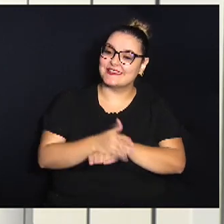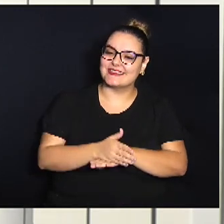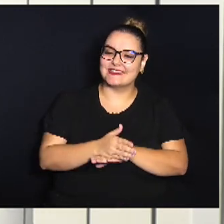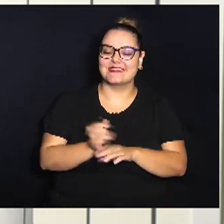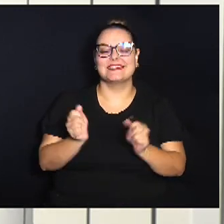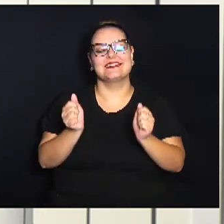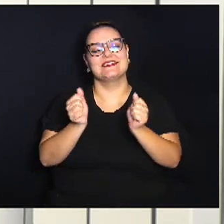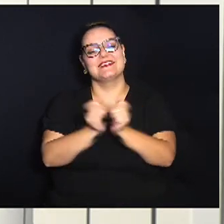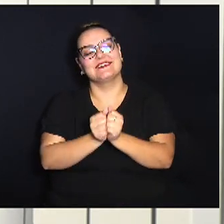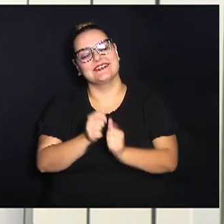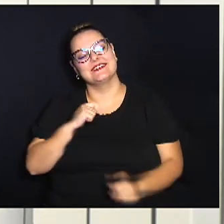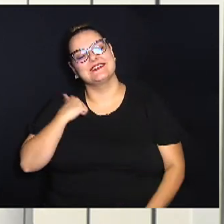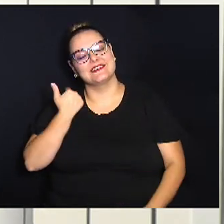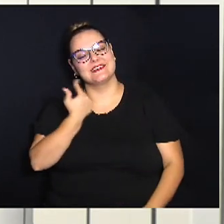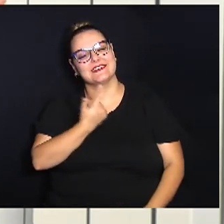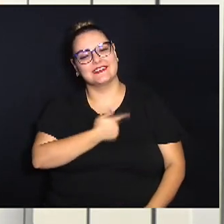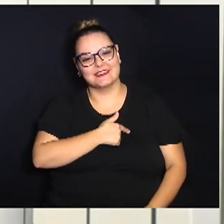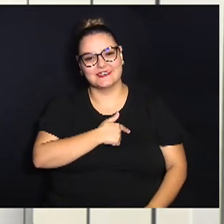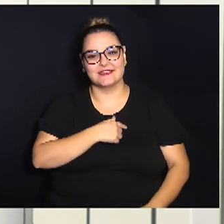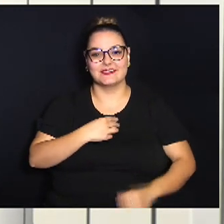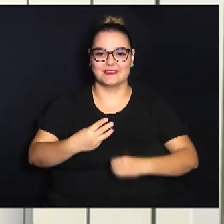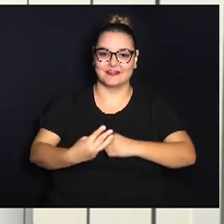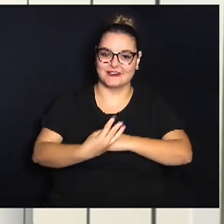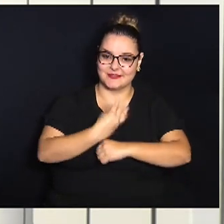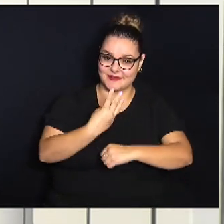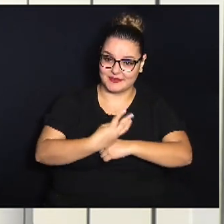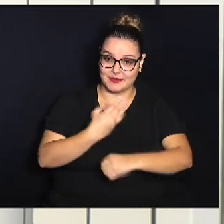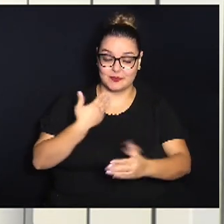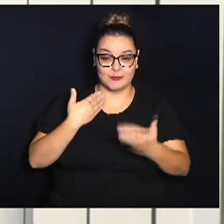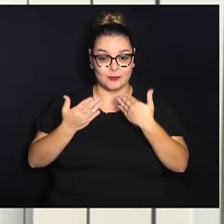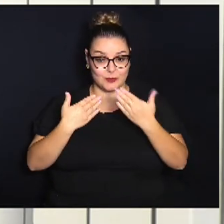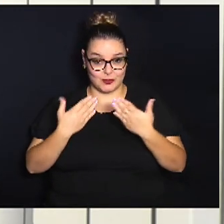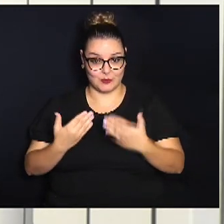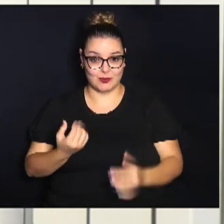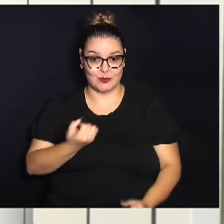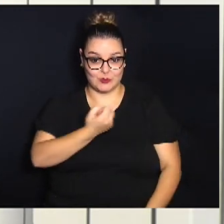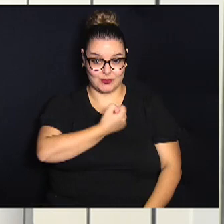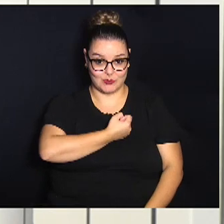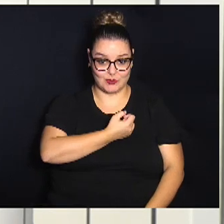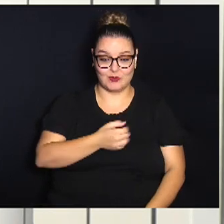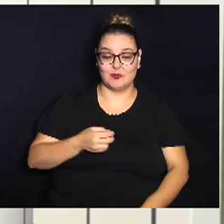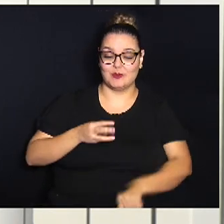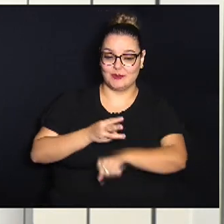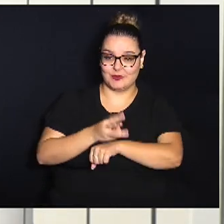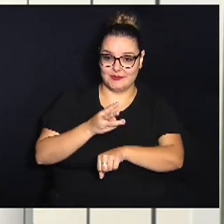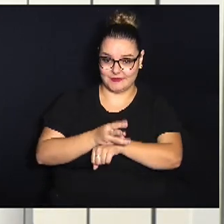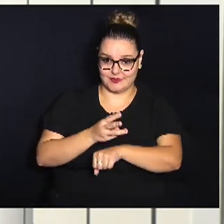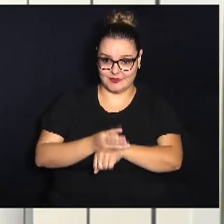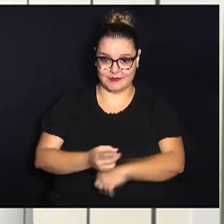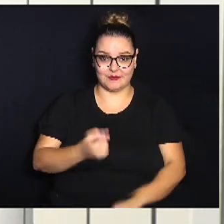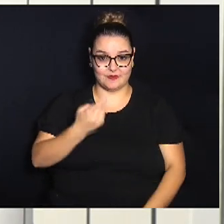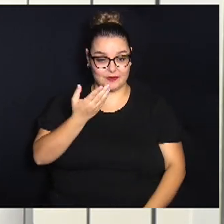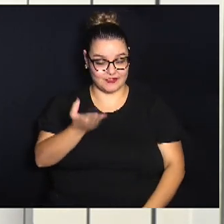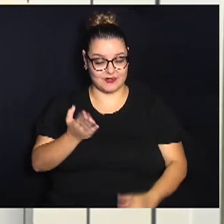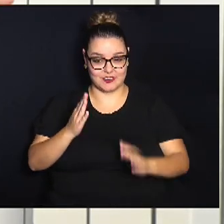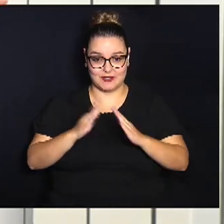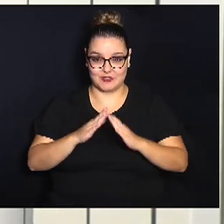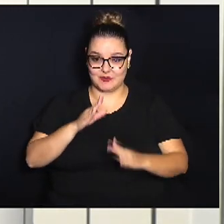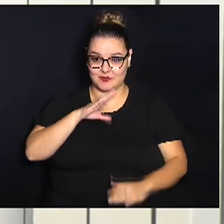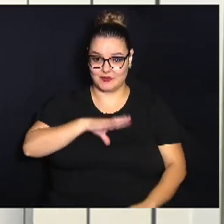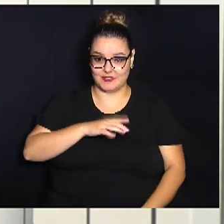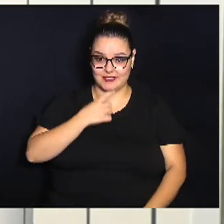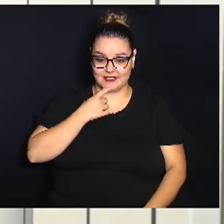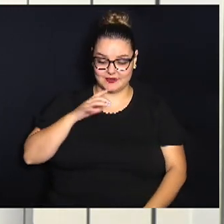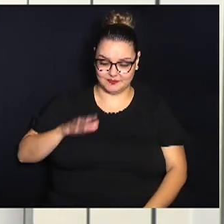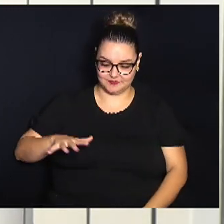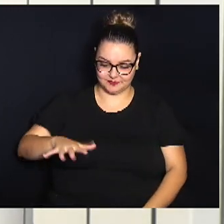participe, envie a sua mensagem para a gente poder conversar. Número do nosso WhatsApp, 19 é o nosso DDD. Para você que é